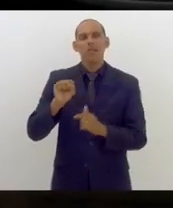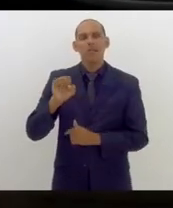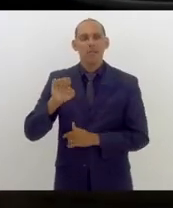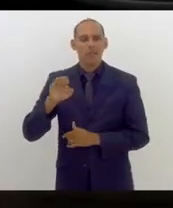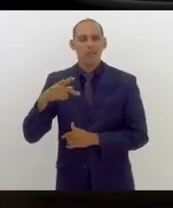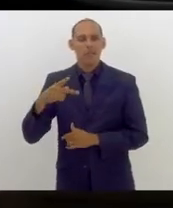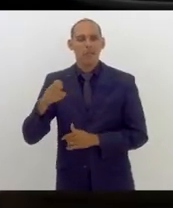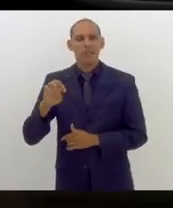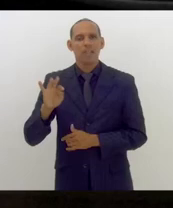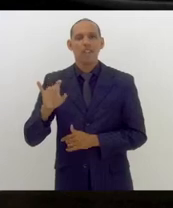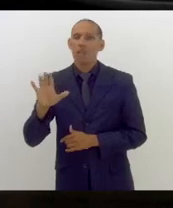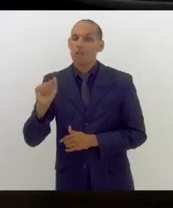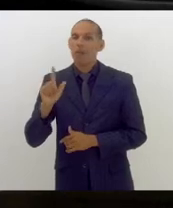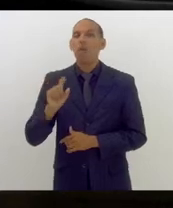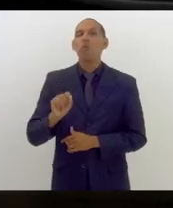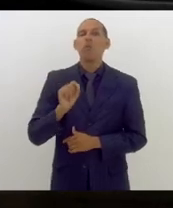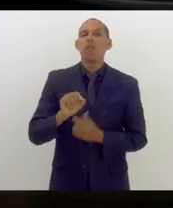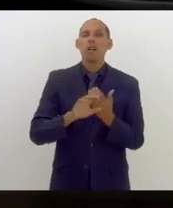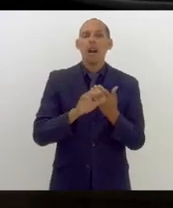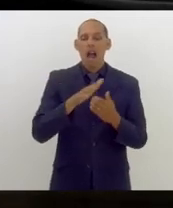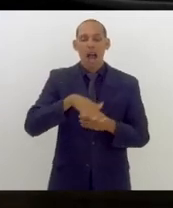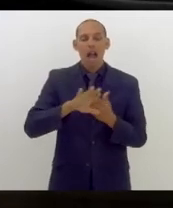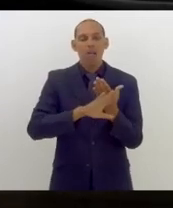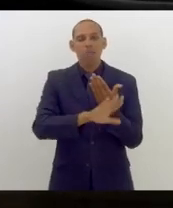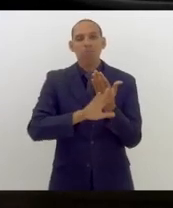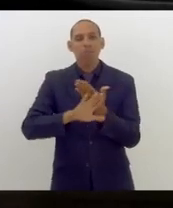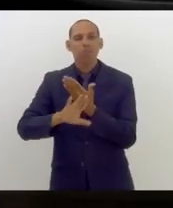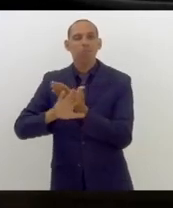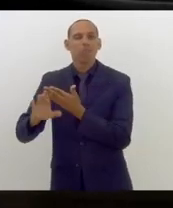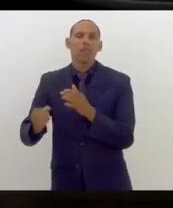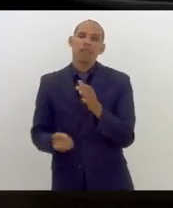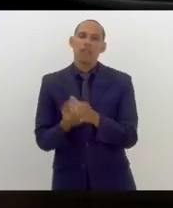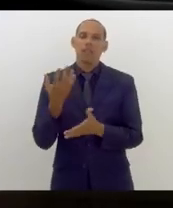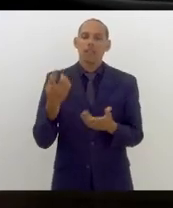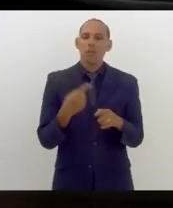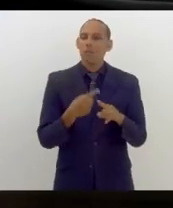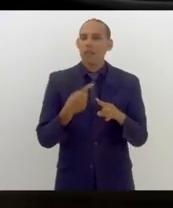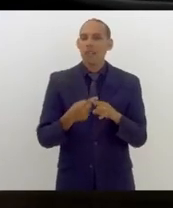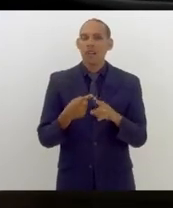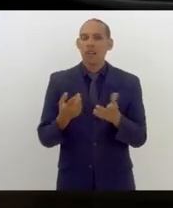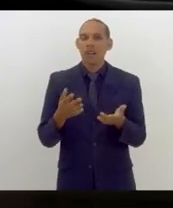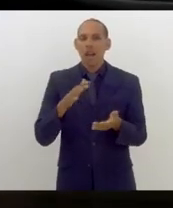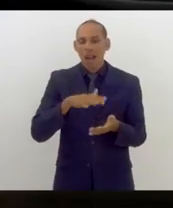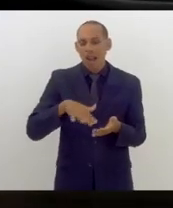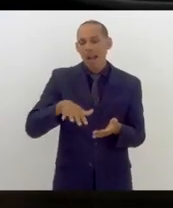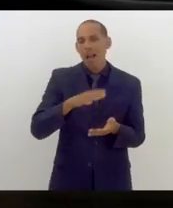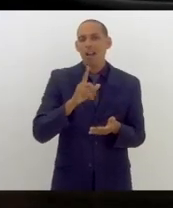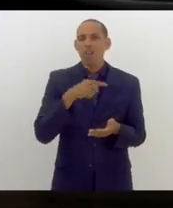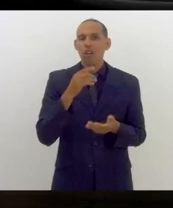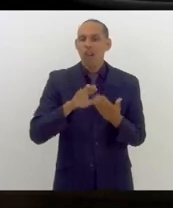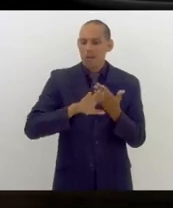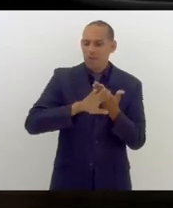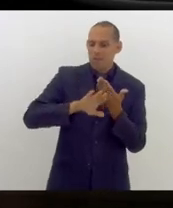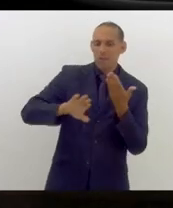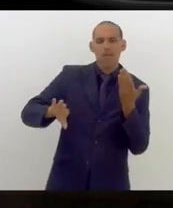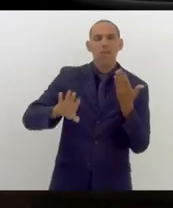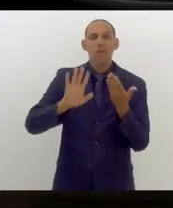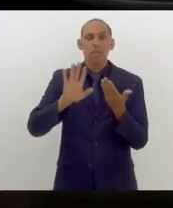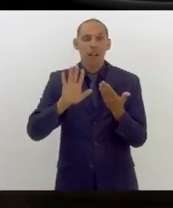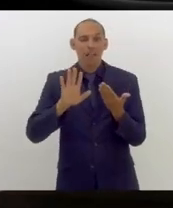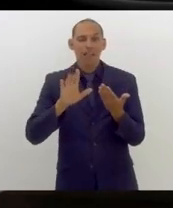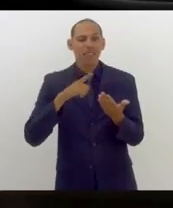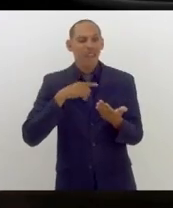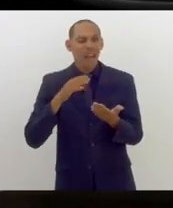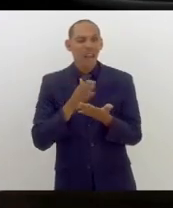foi criada a discussão tá porque a luminosidade já vai afastar mesmo se houver